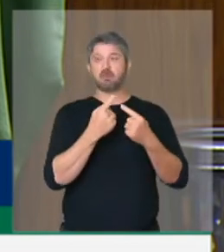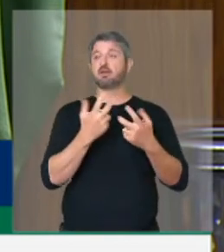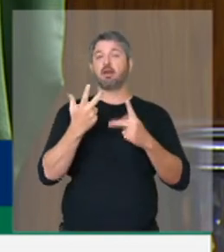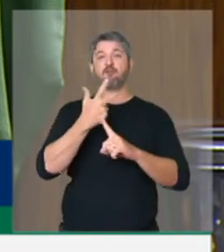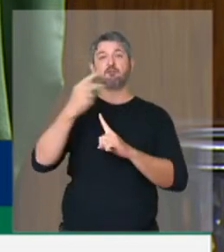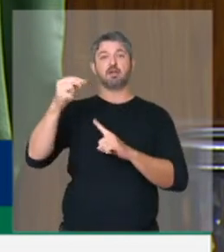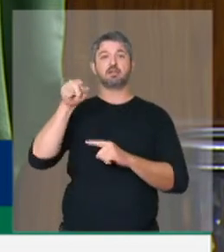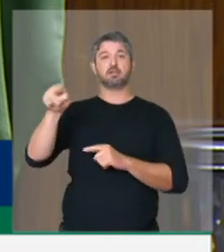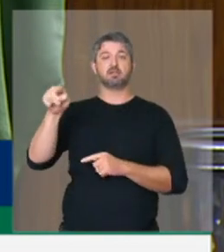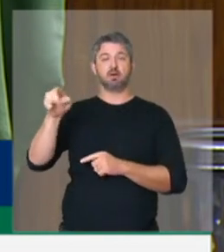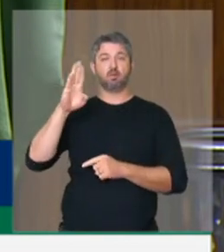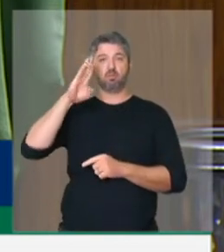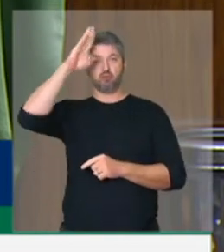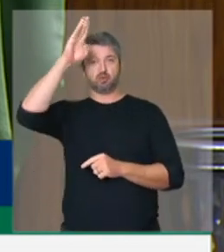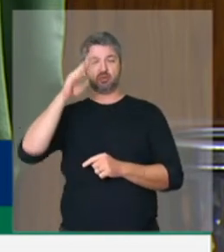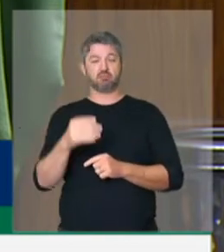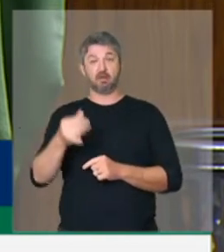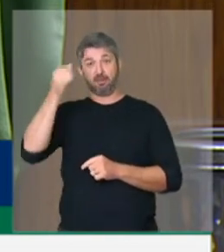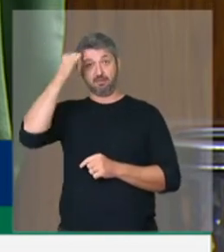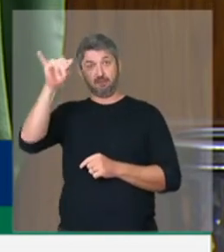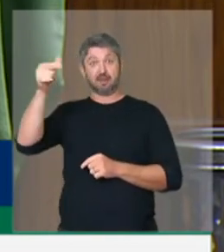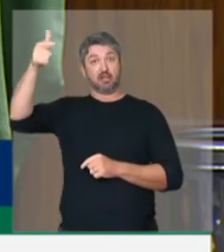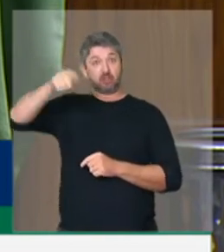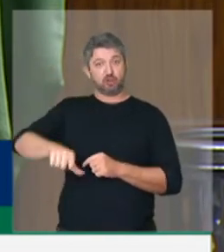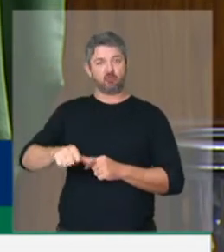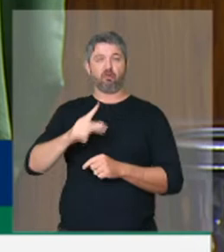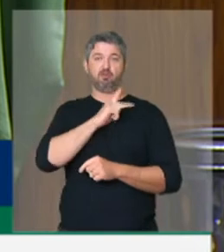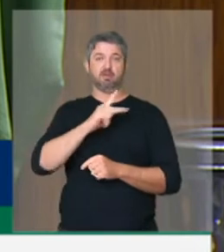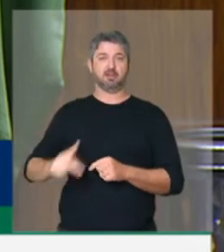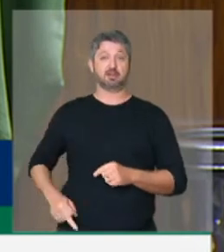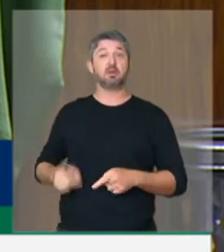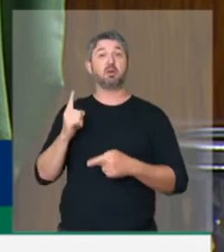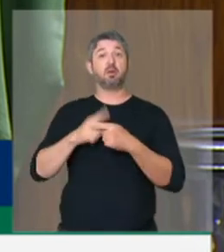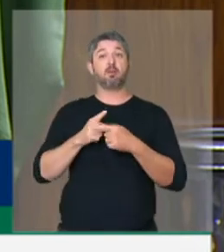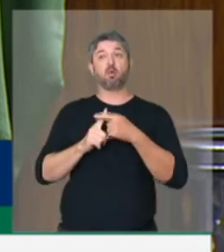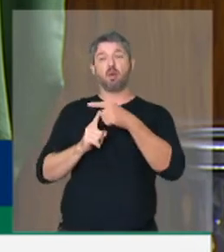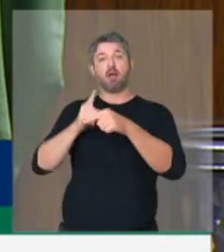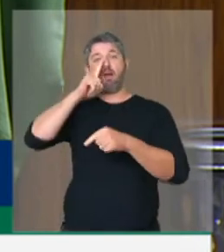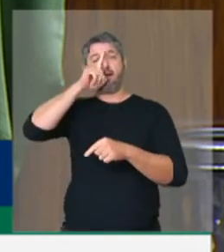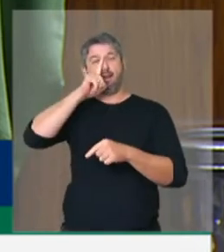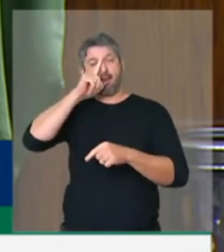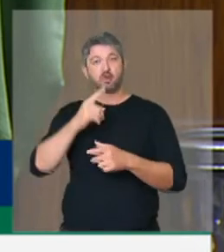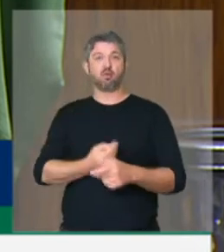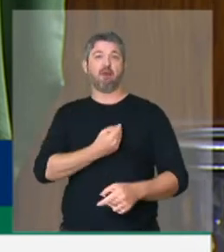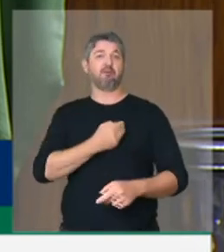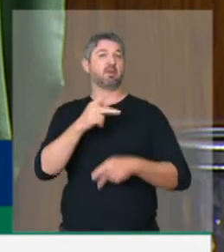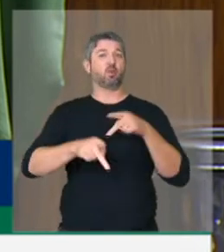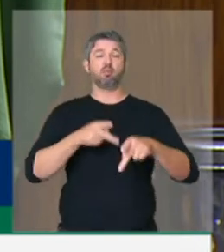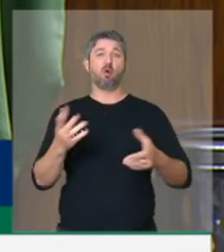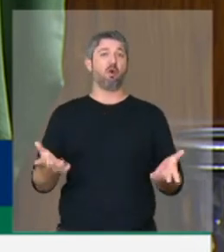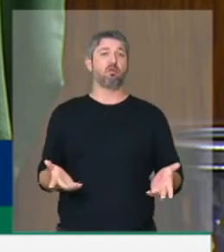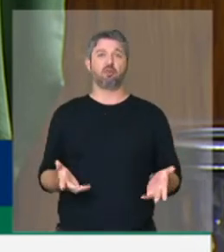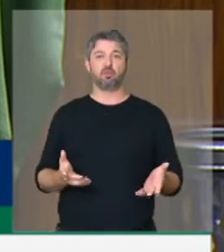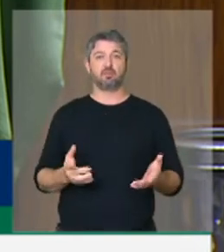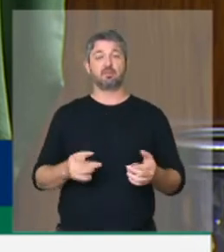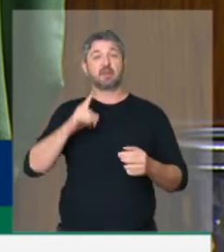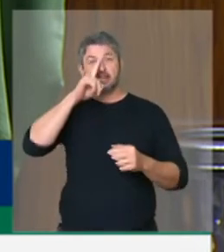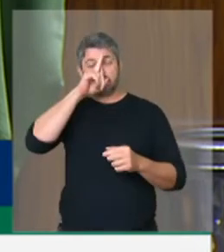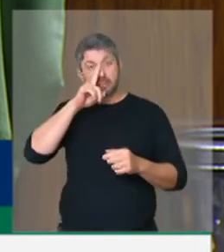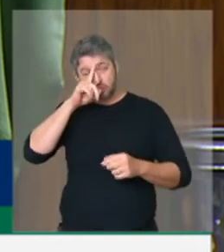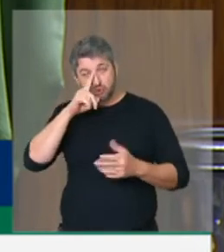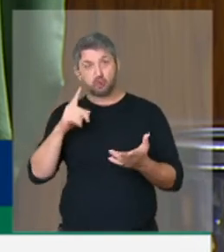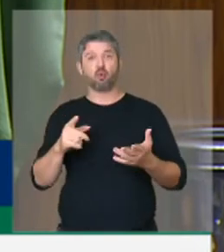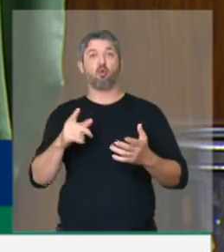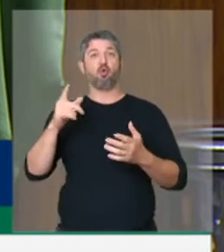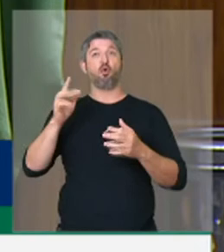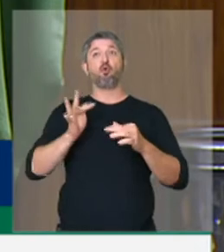Bolsonaro, é impedir que Bolsonaro seja eleito, porque ele coloca em risco a vida do povo, ele coloca em risco o